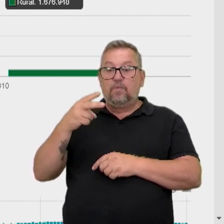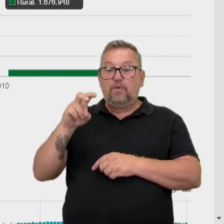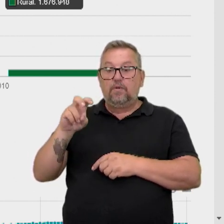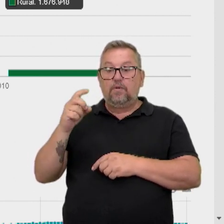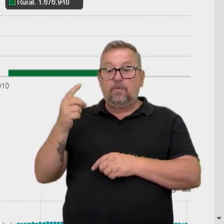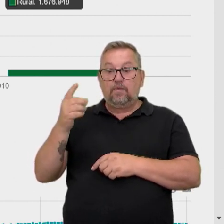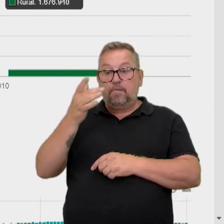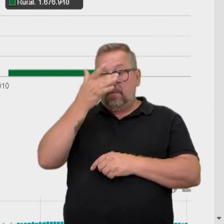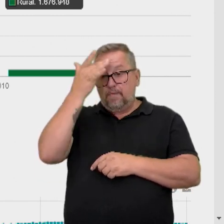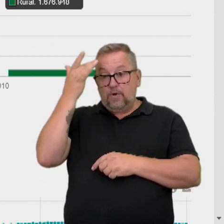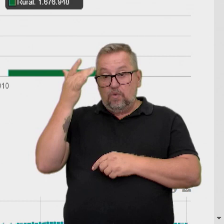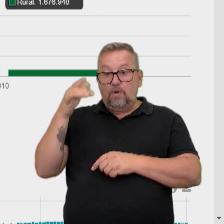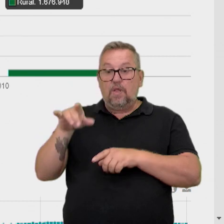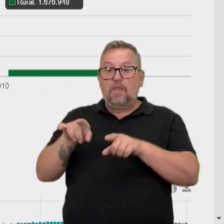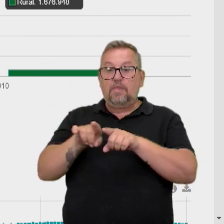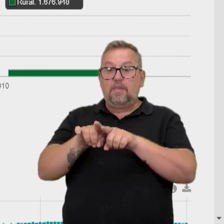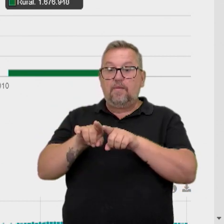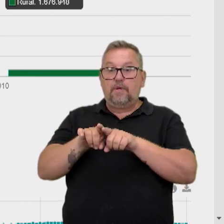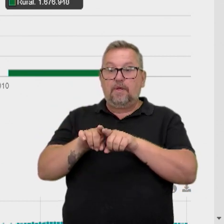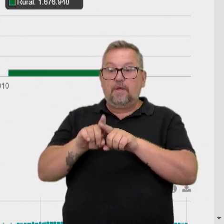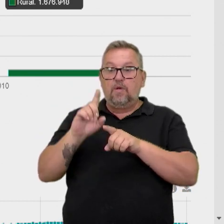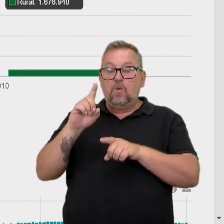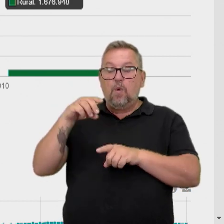39.585.251 pessoas e a da rural